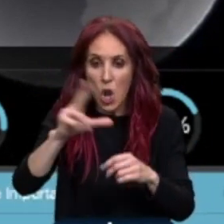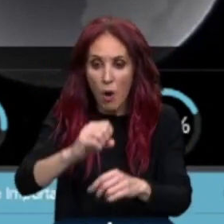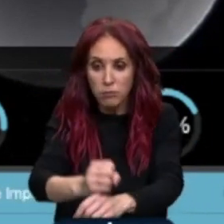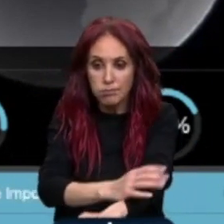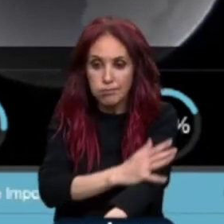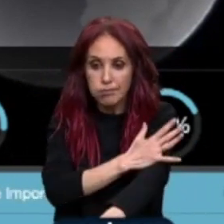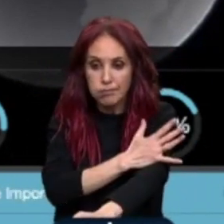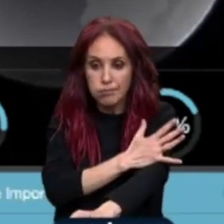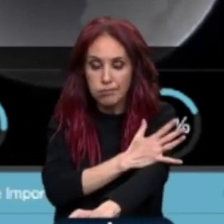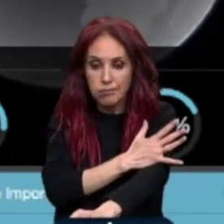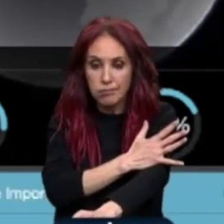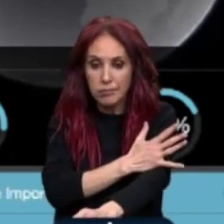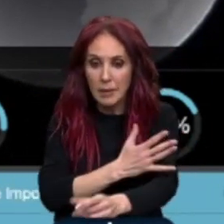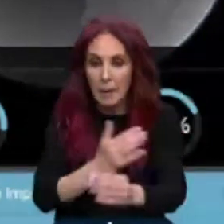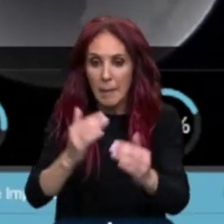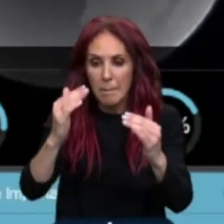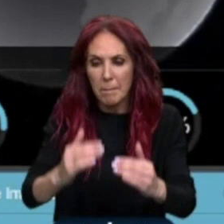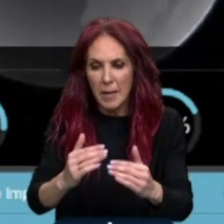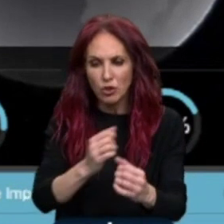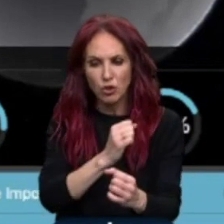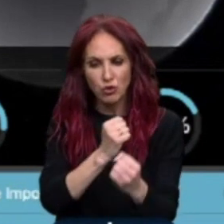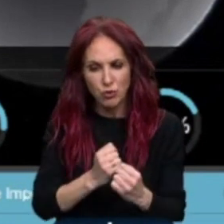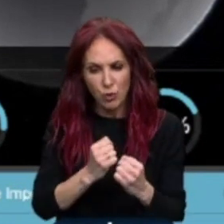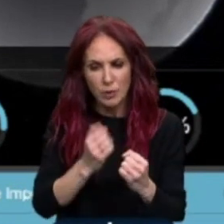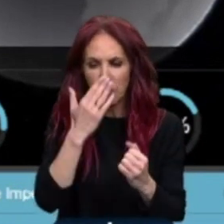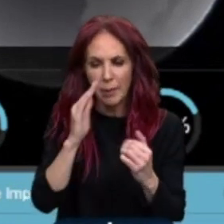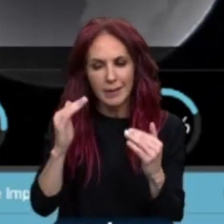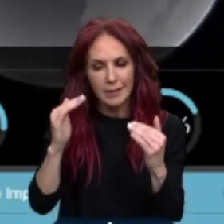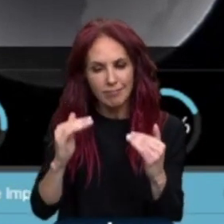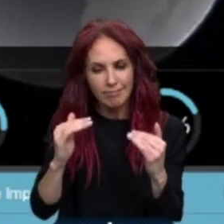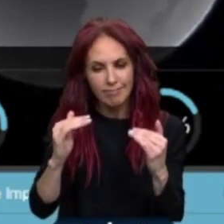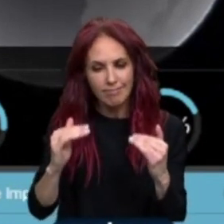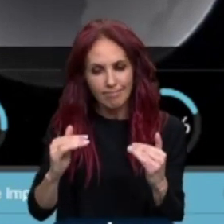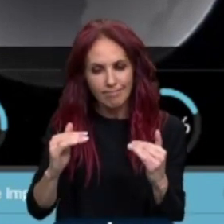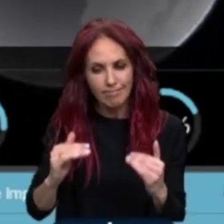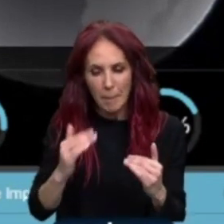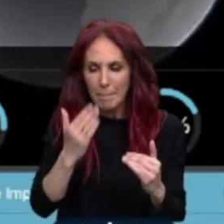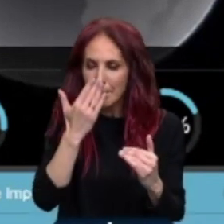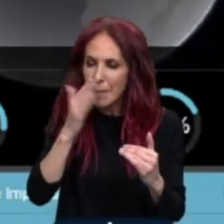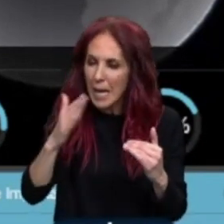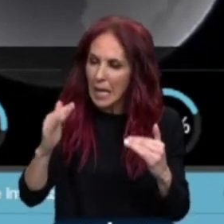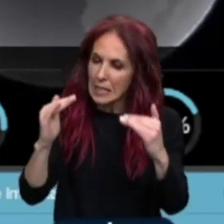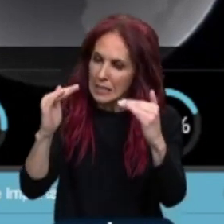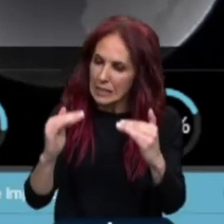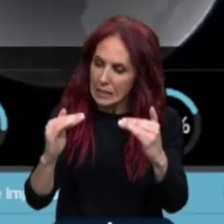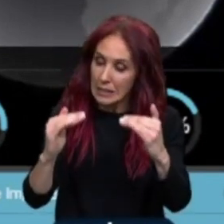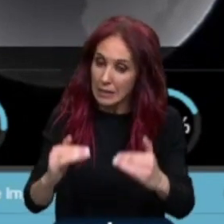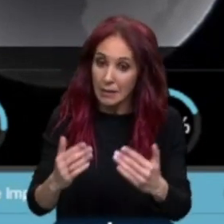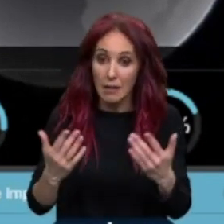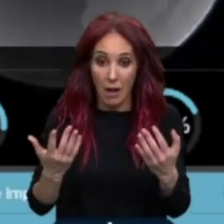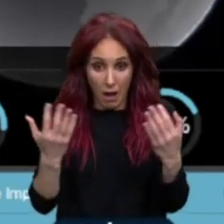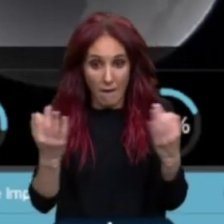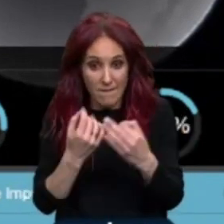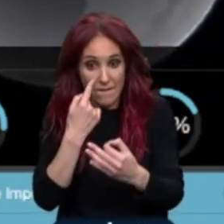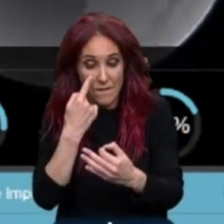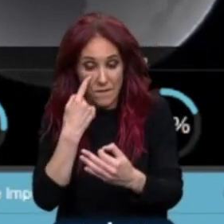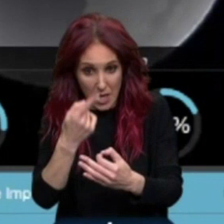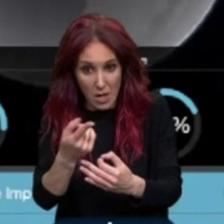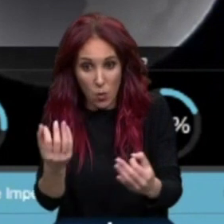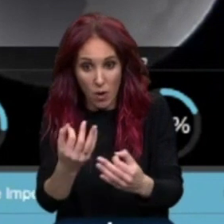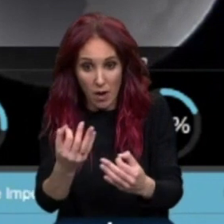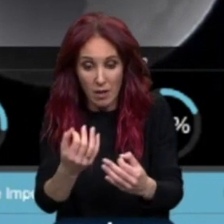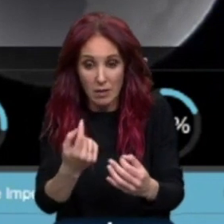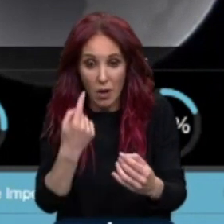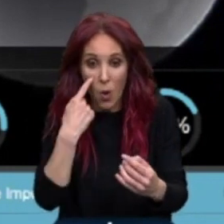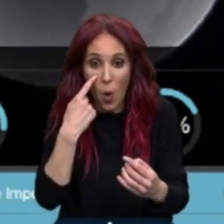está com menos força. Há uma tendência decrescente, digamos. Menos força. E isso é visível, Pedro, é isso mesmo, e é